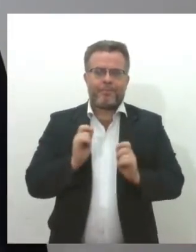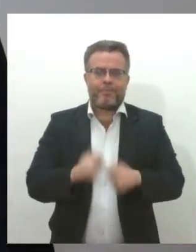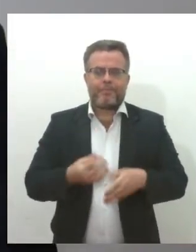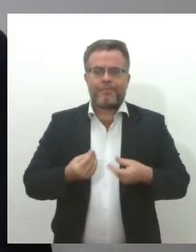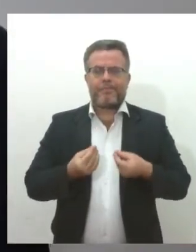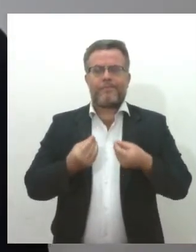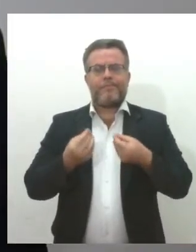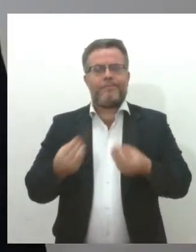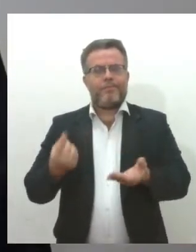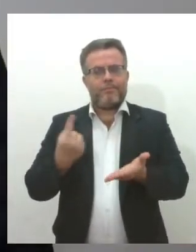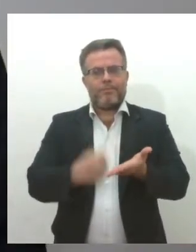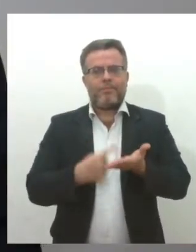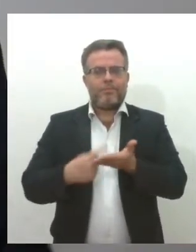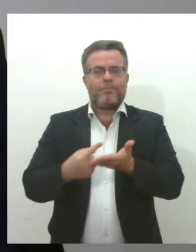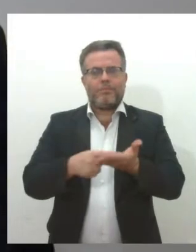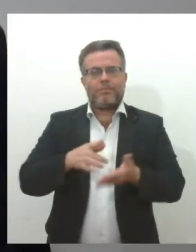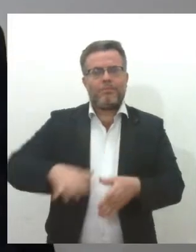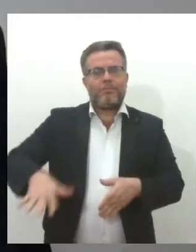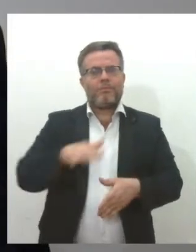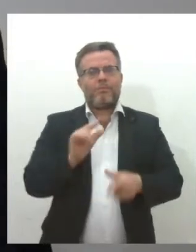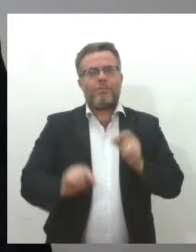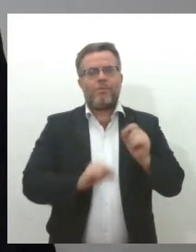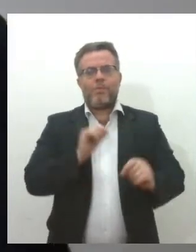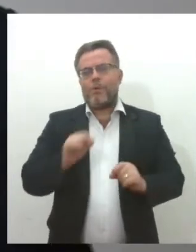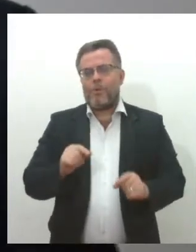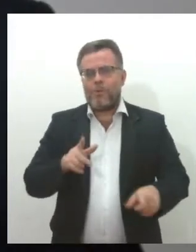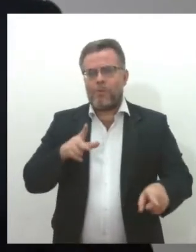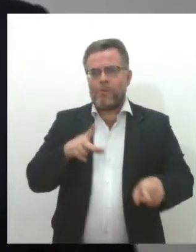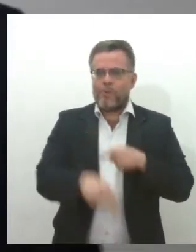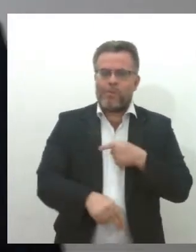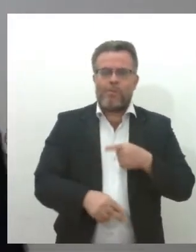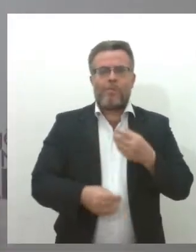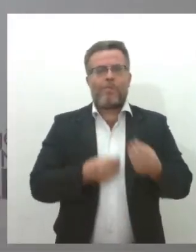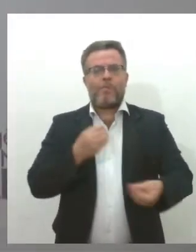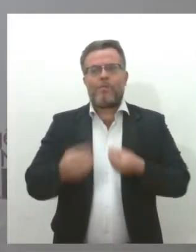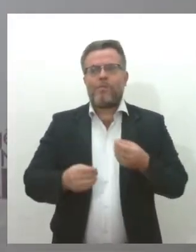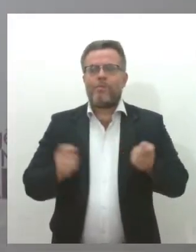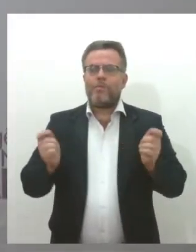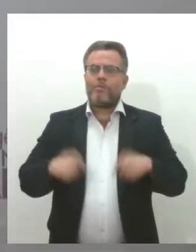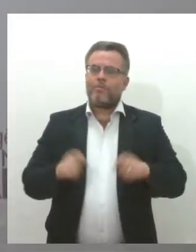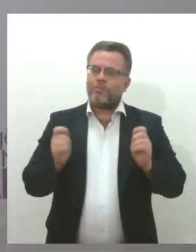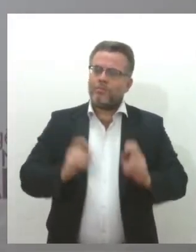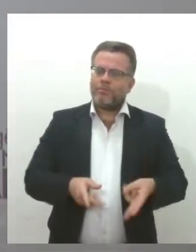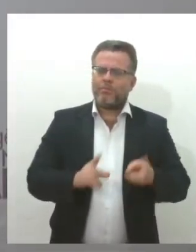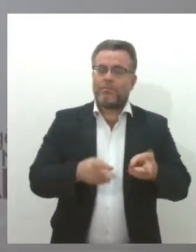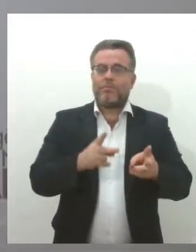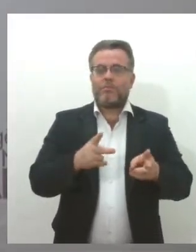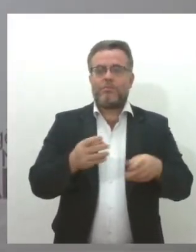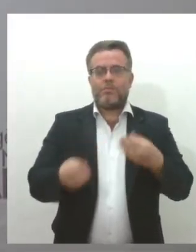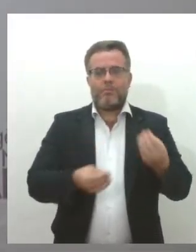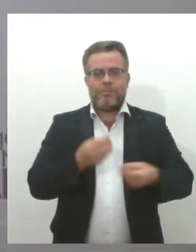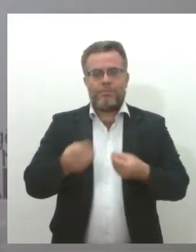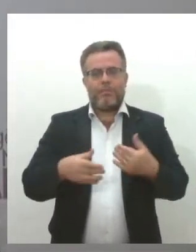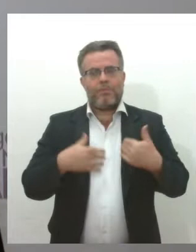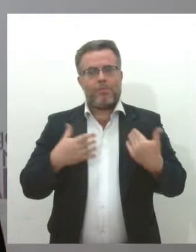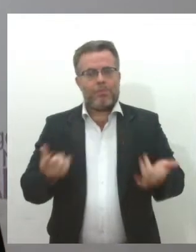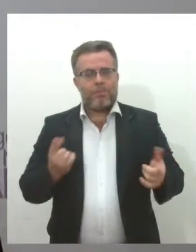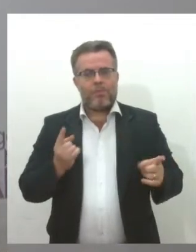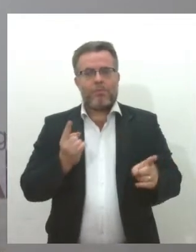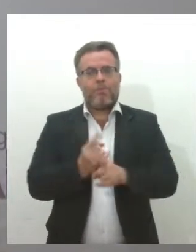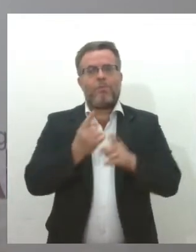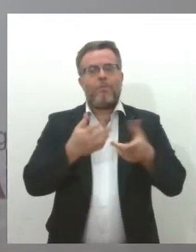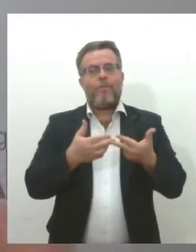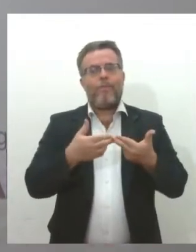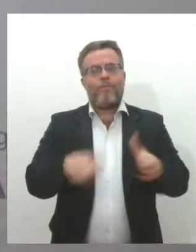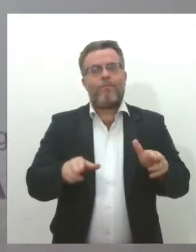base do Consenso da negociação você interrompe essa essa condição construtiva encontra uma